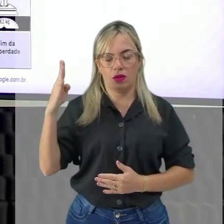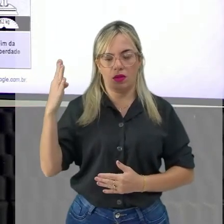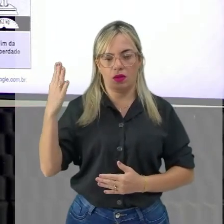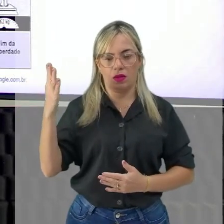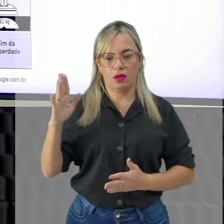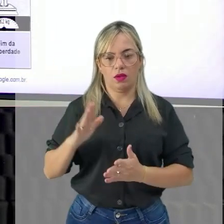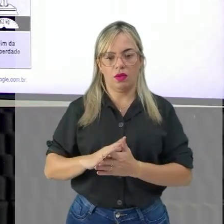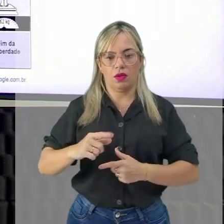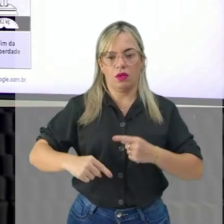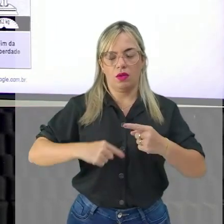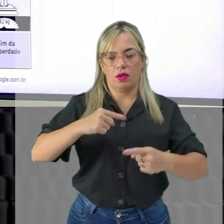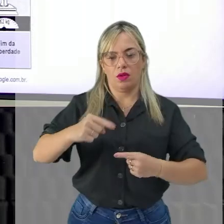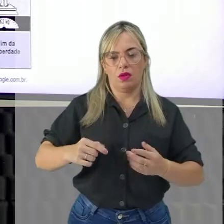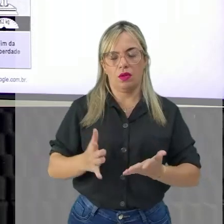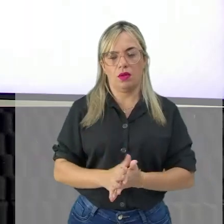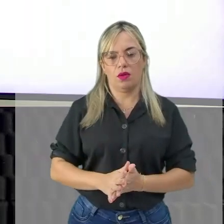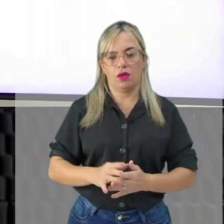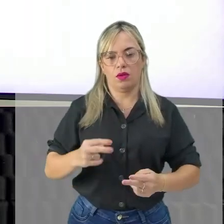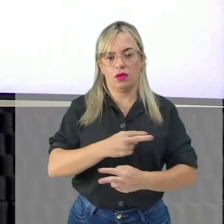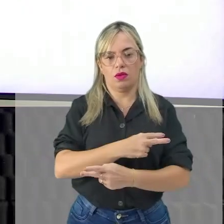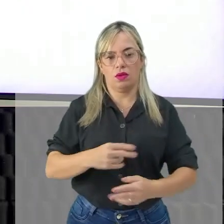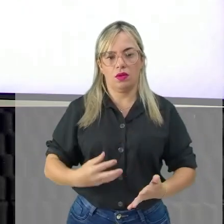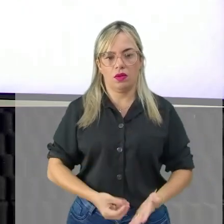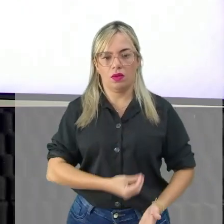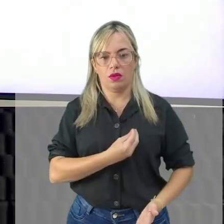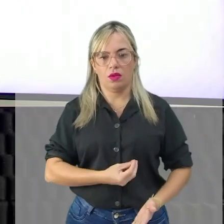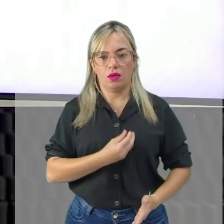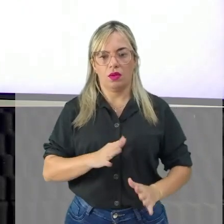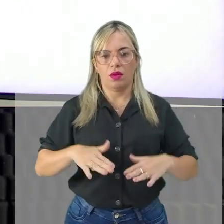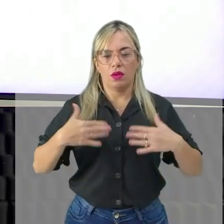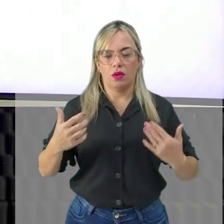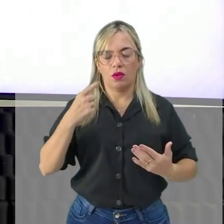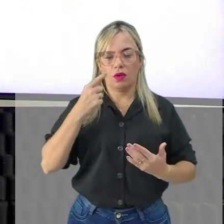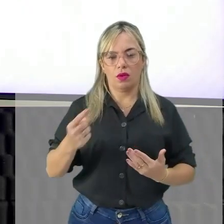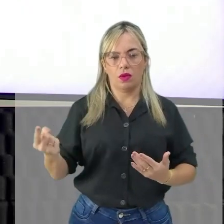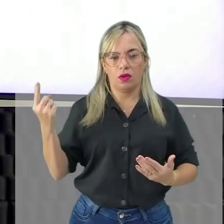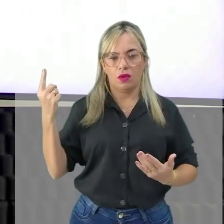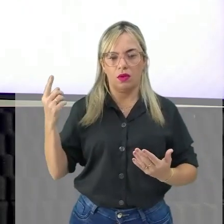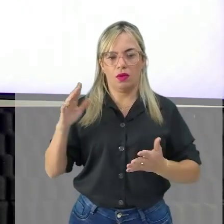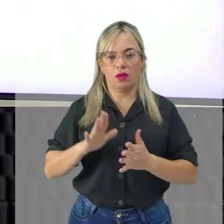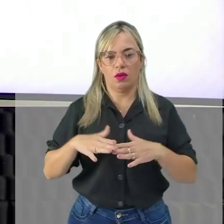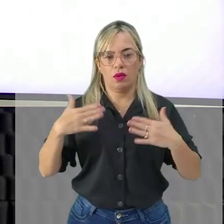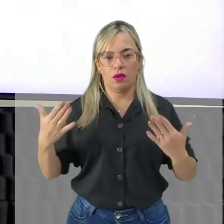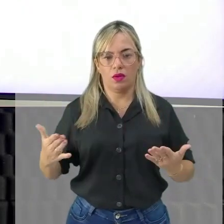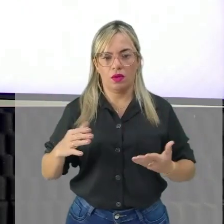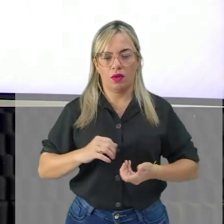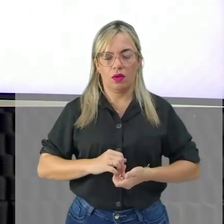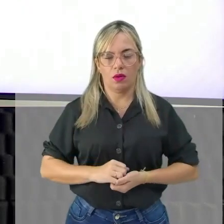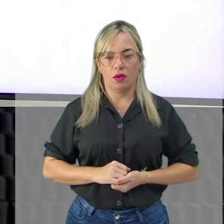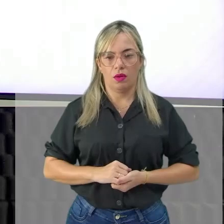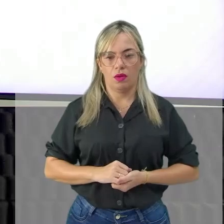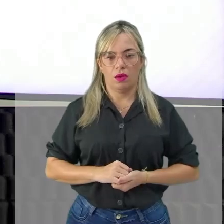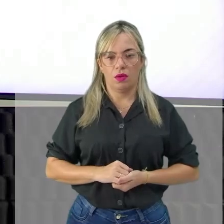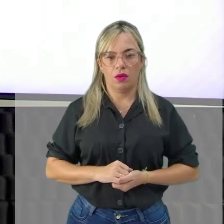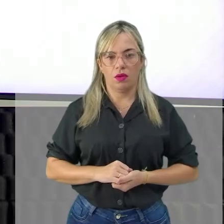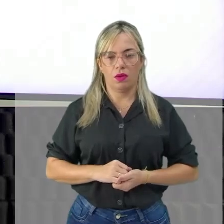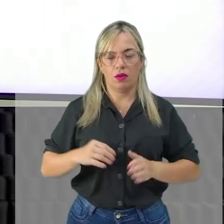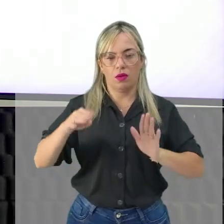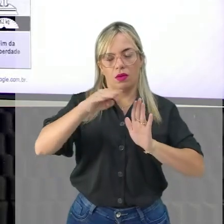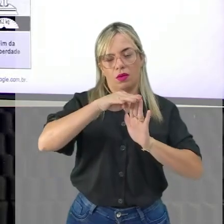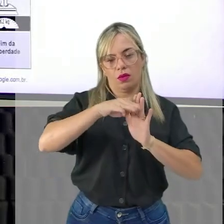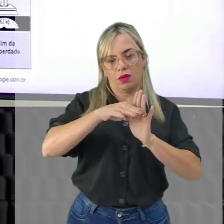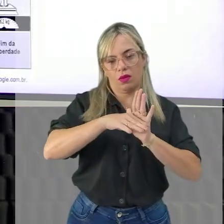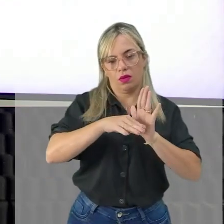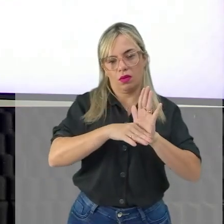da espécie, tá? Então, isso aqui, essa é a descrição